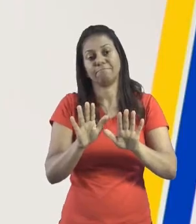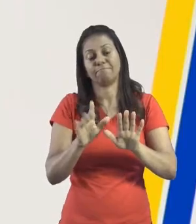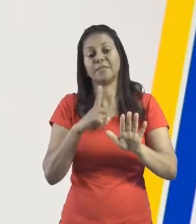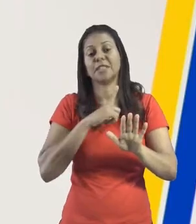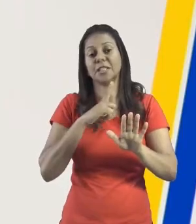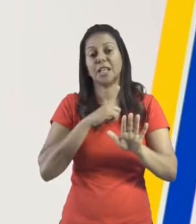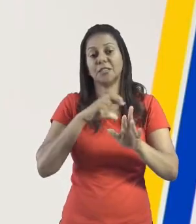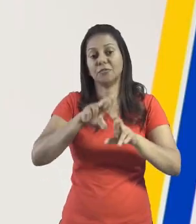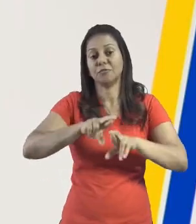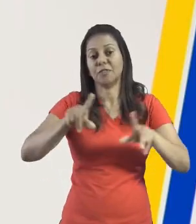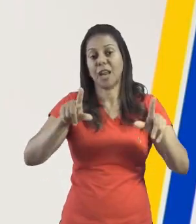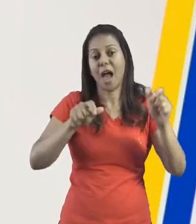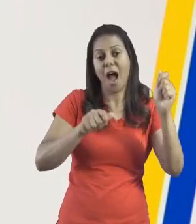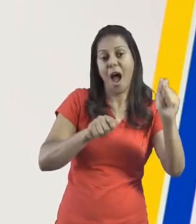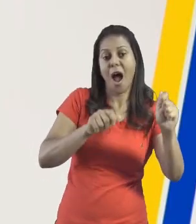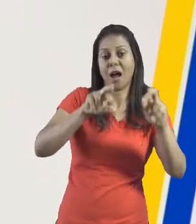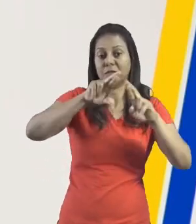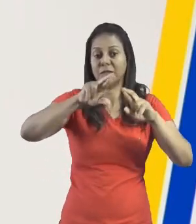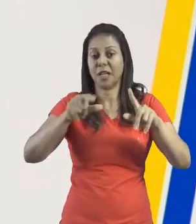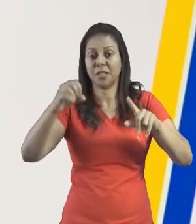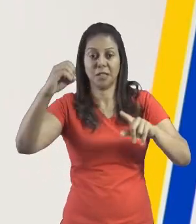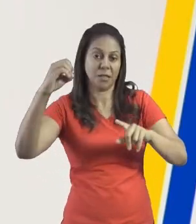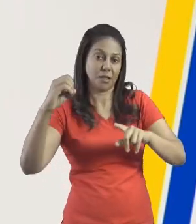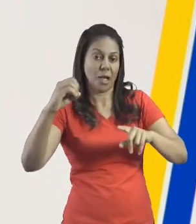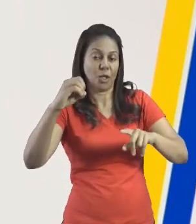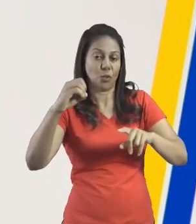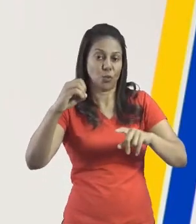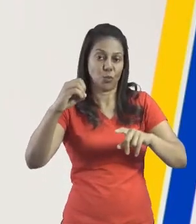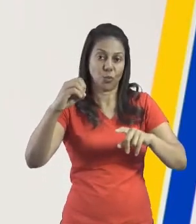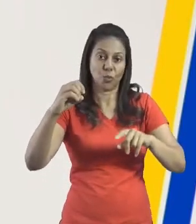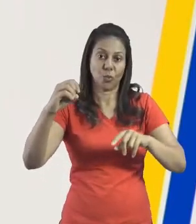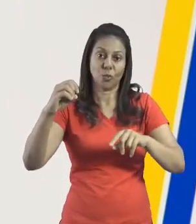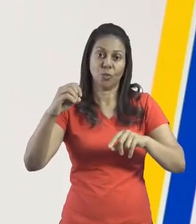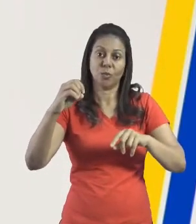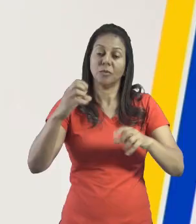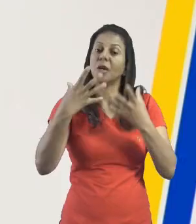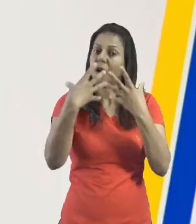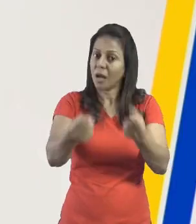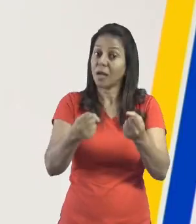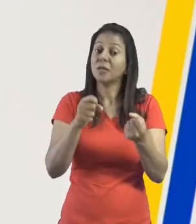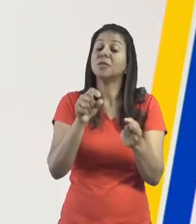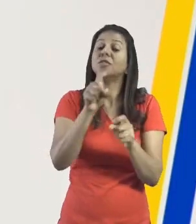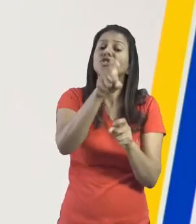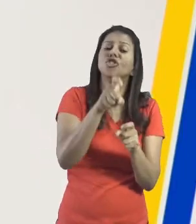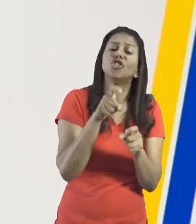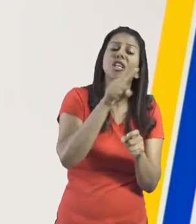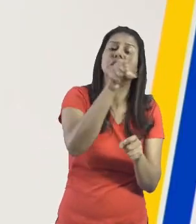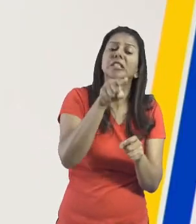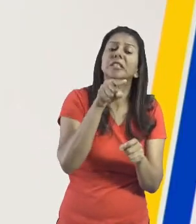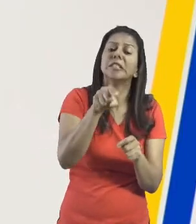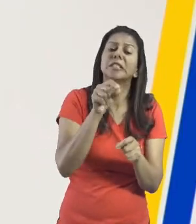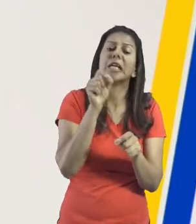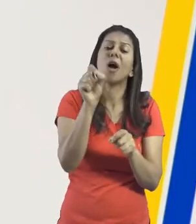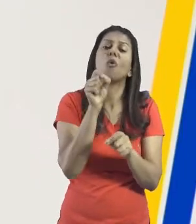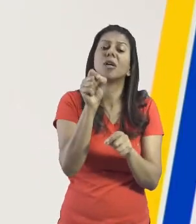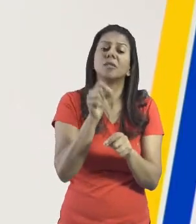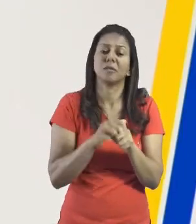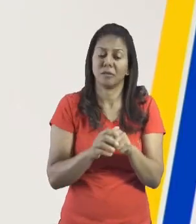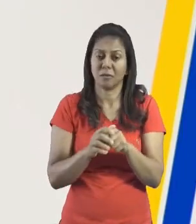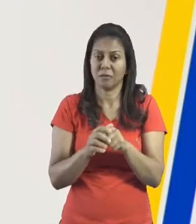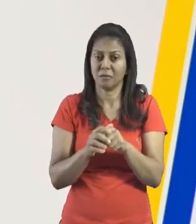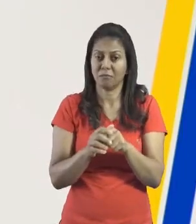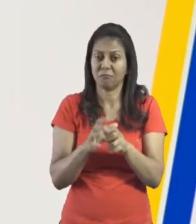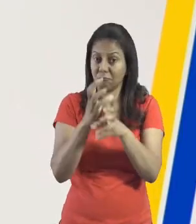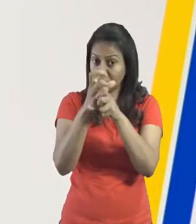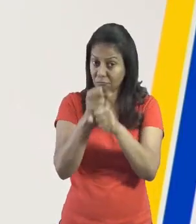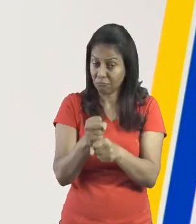é diferente de zero. Nesse caso aí, nós queremos o valor de x, calculamos, gente, como se fosse o primeiro